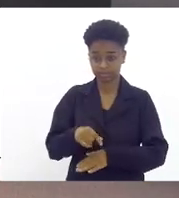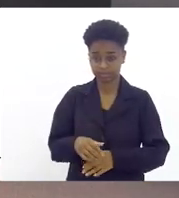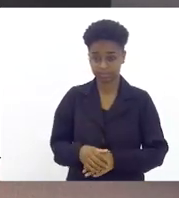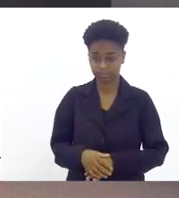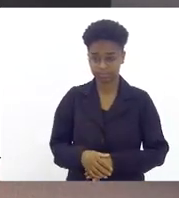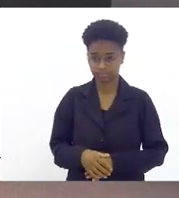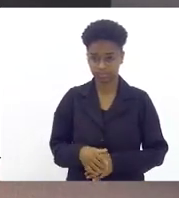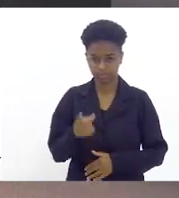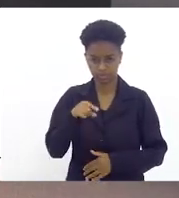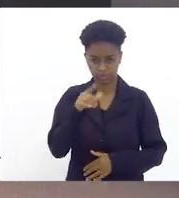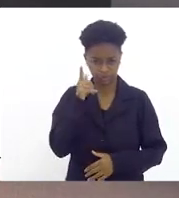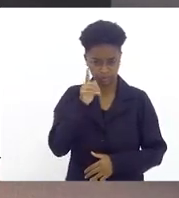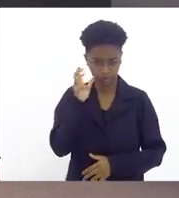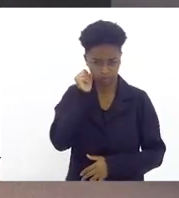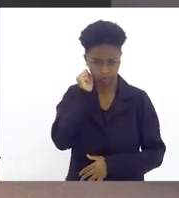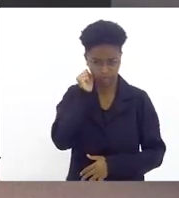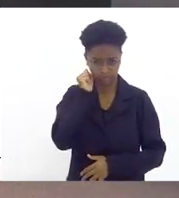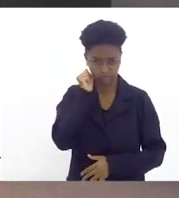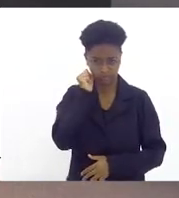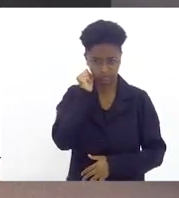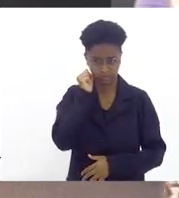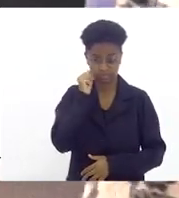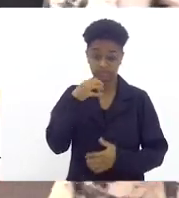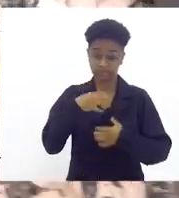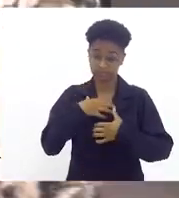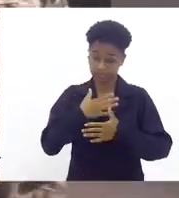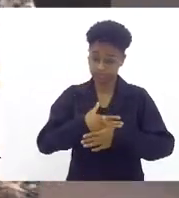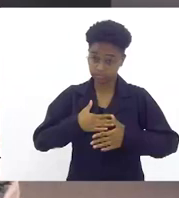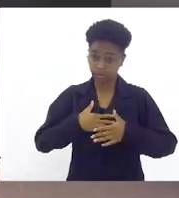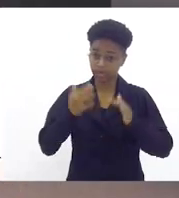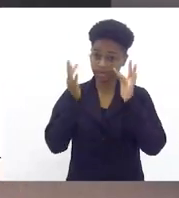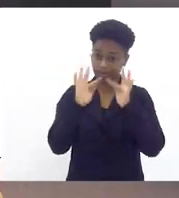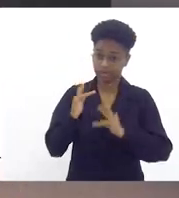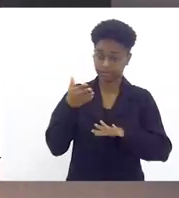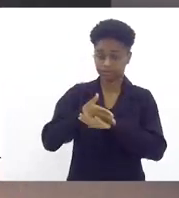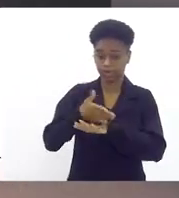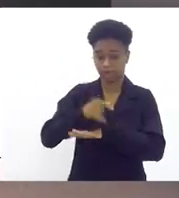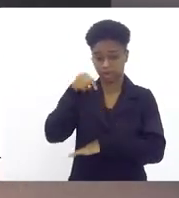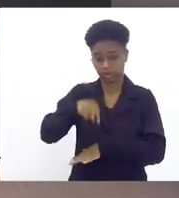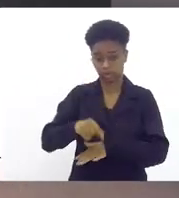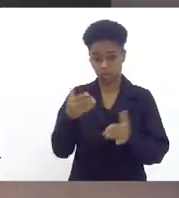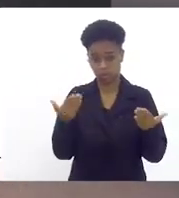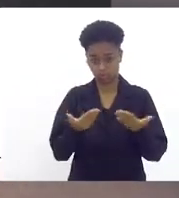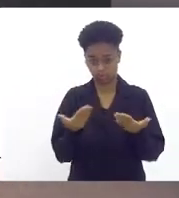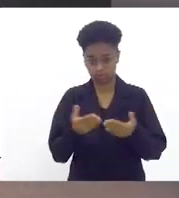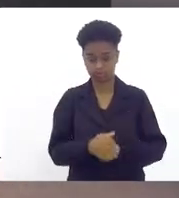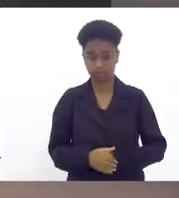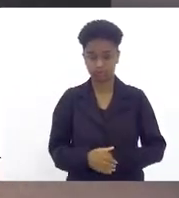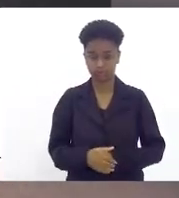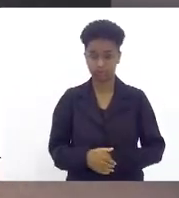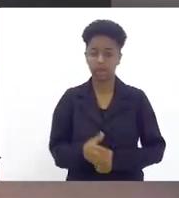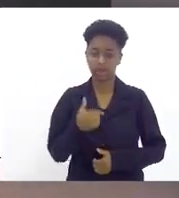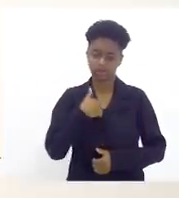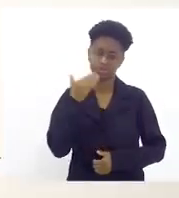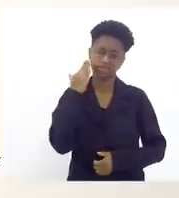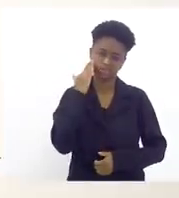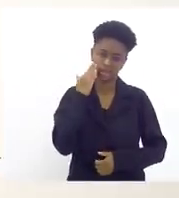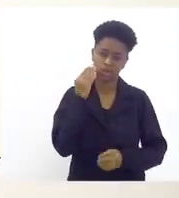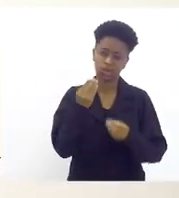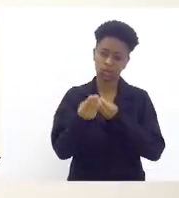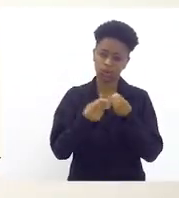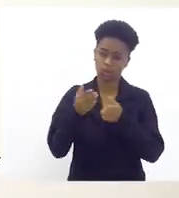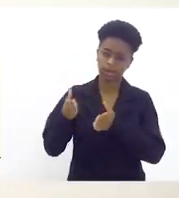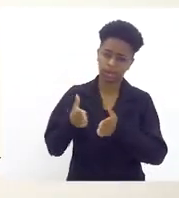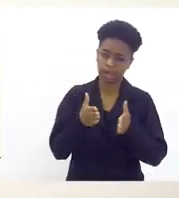Consegue me ouvir? Eu estou muito honrada e feliz de estar aqui hoje. Só eu sei os caminhos que eu tive